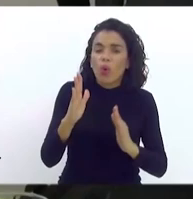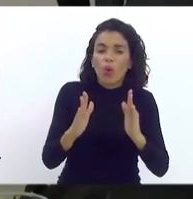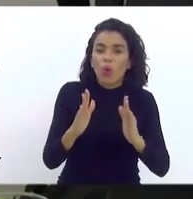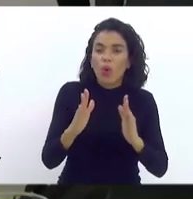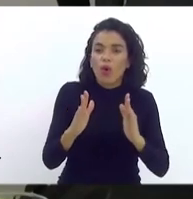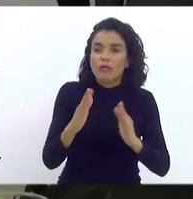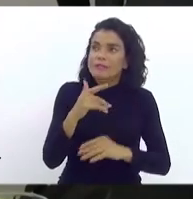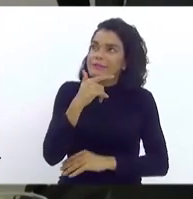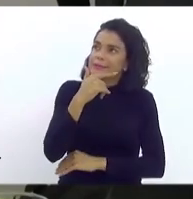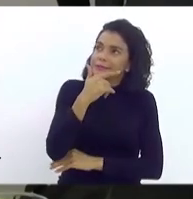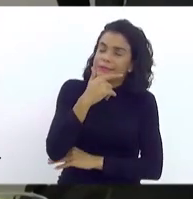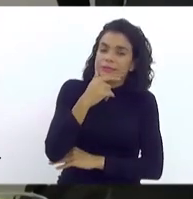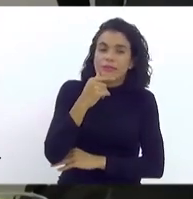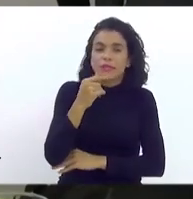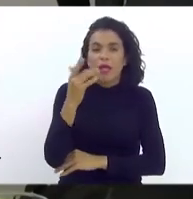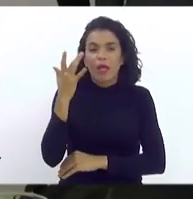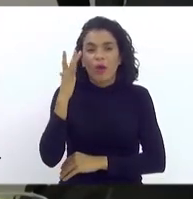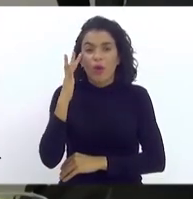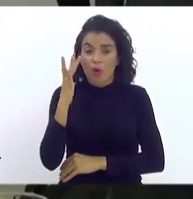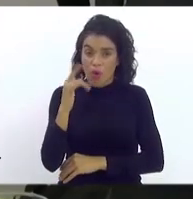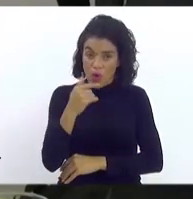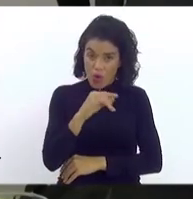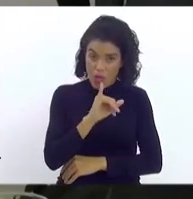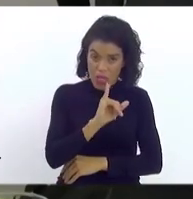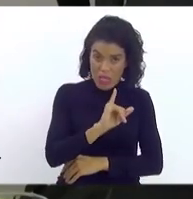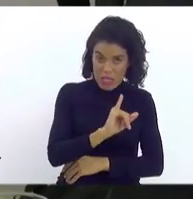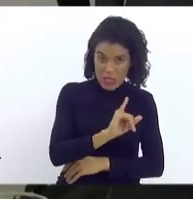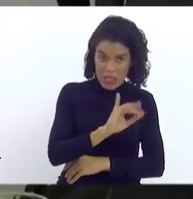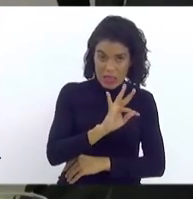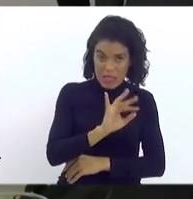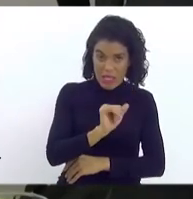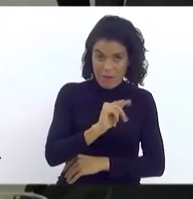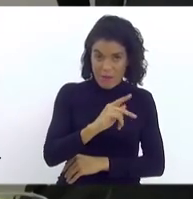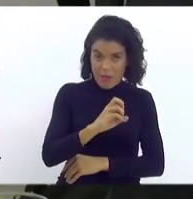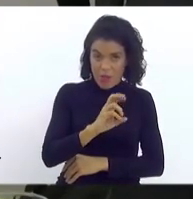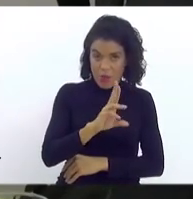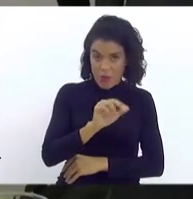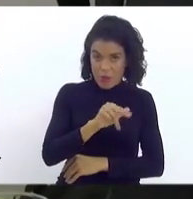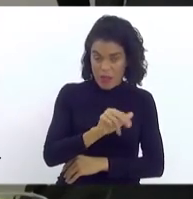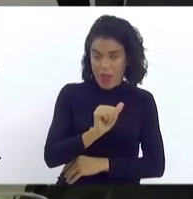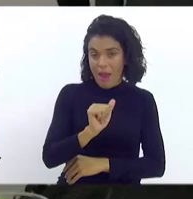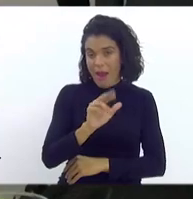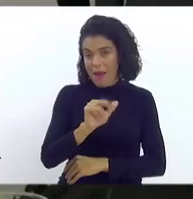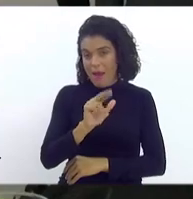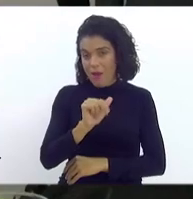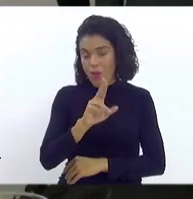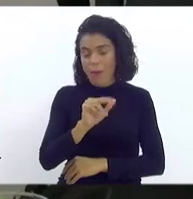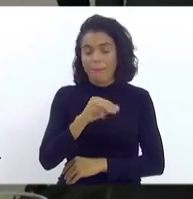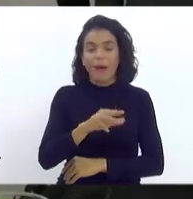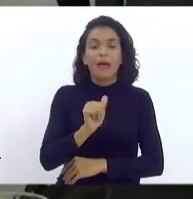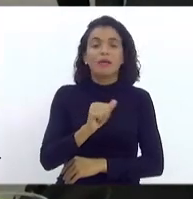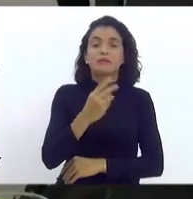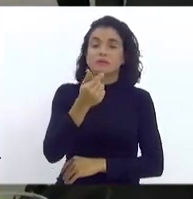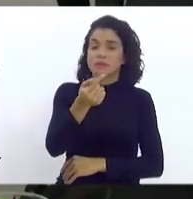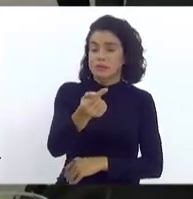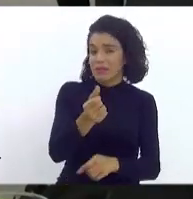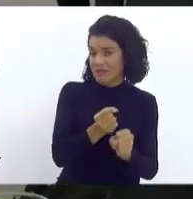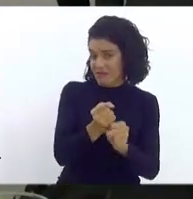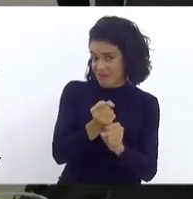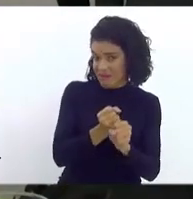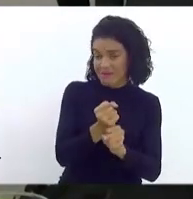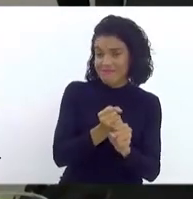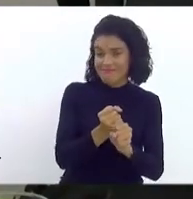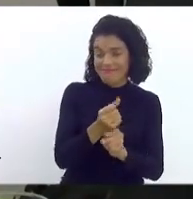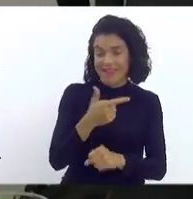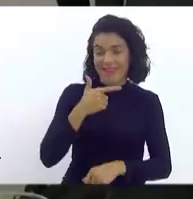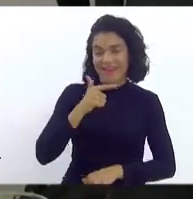Ah, o de Itaperuna e Araruama, já há uns 7 anos. E o caso do precisar